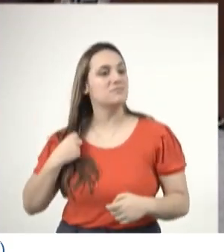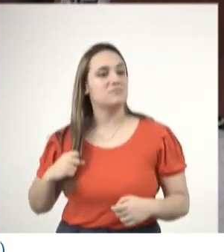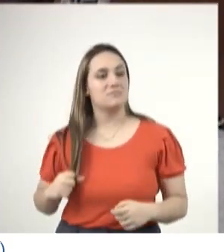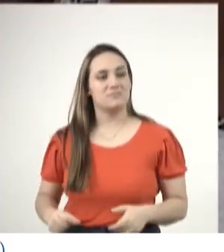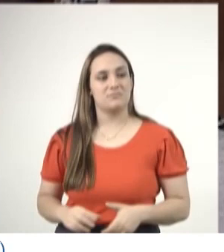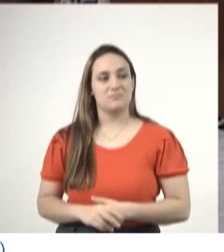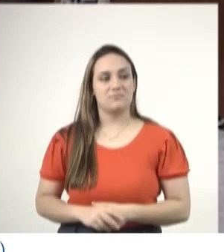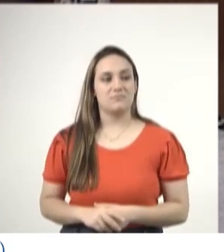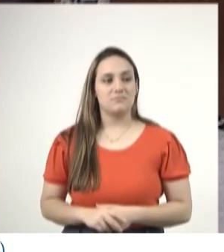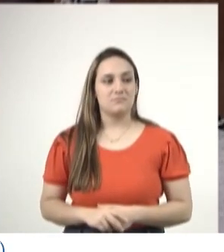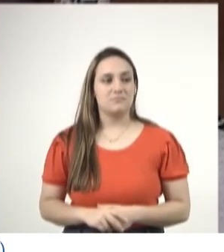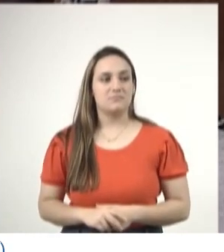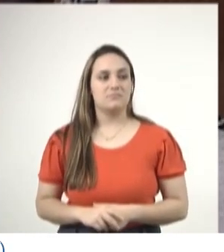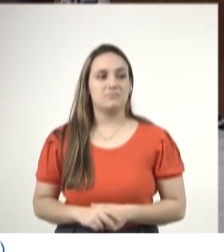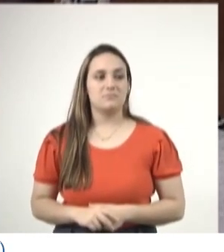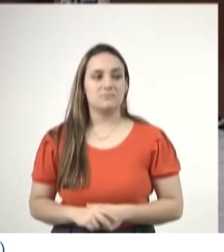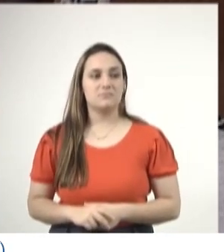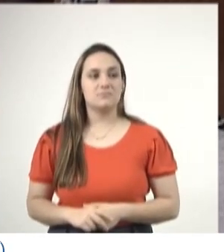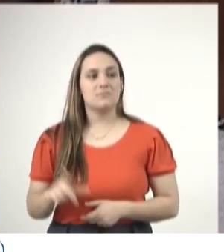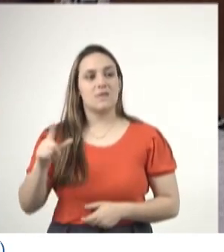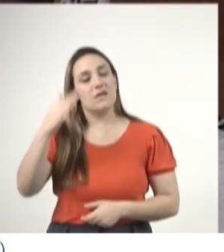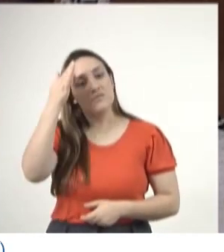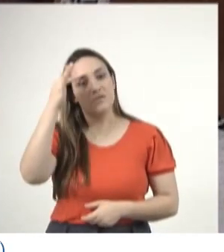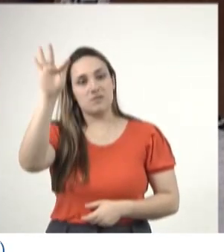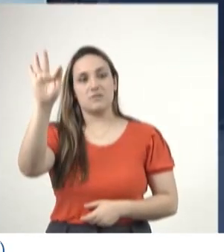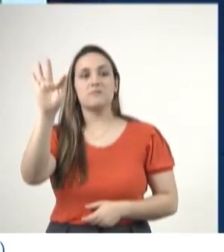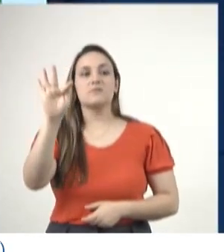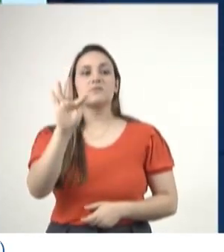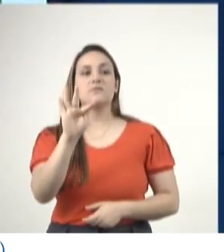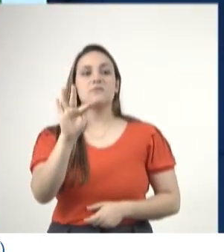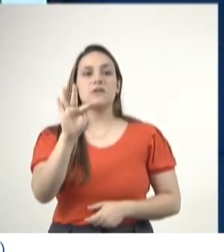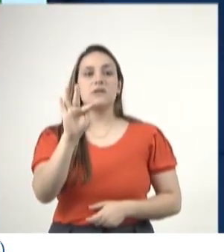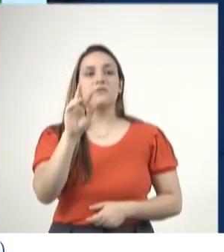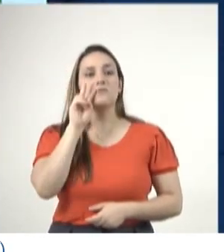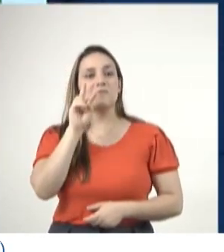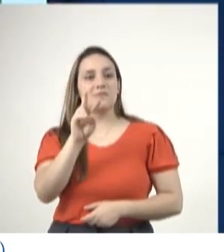ali naquele momento. É isso que a filosofia Visão Zero fala.